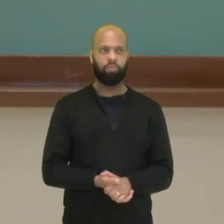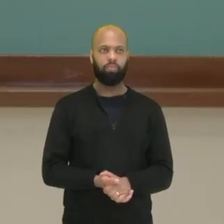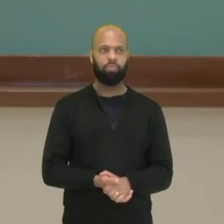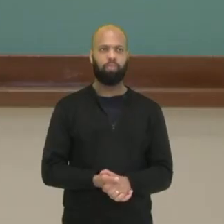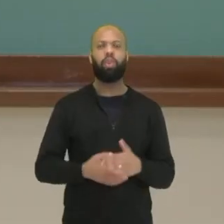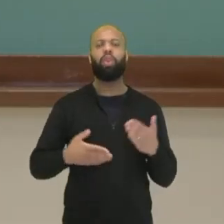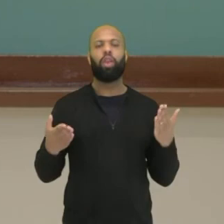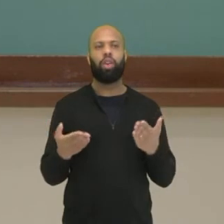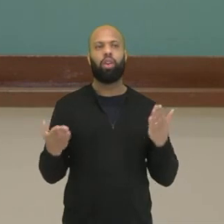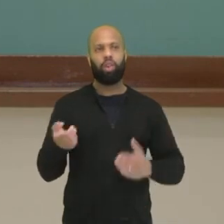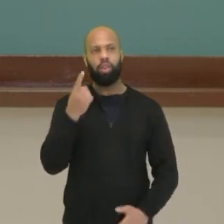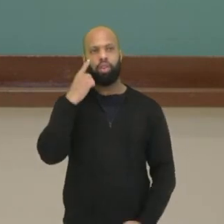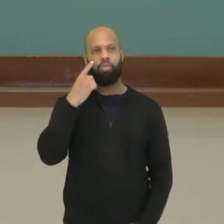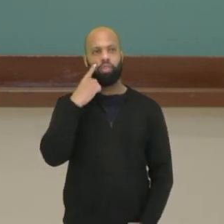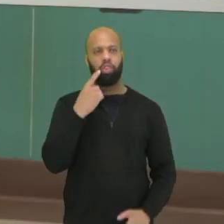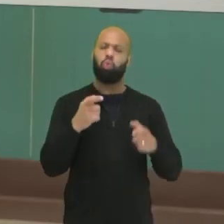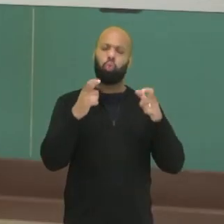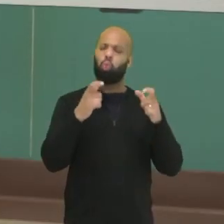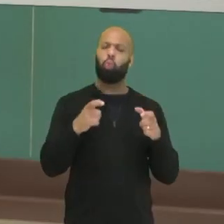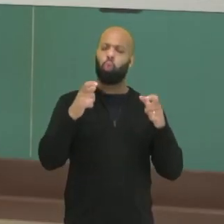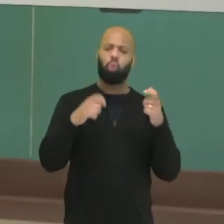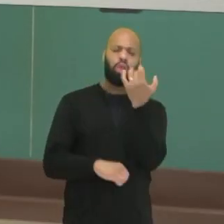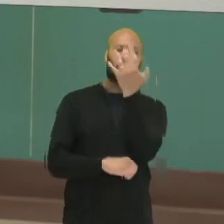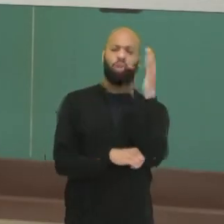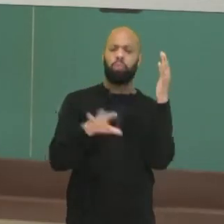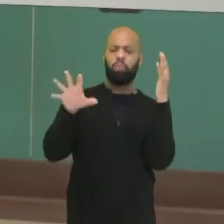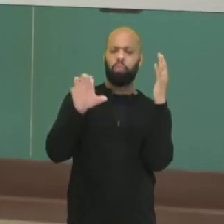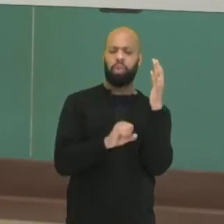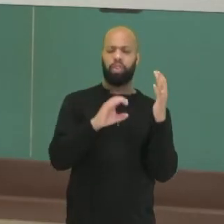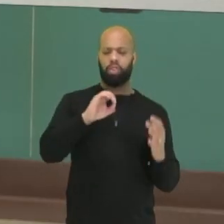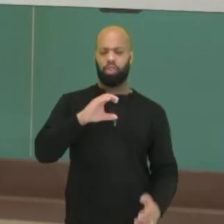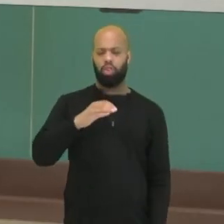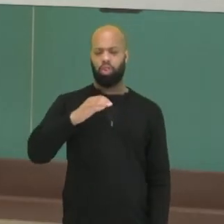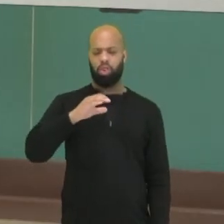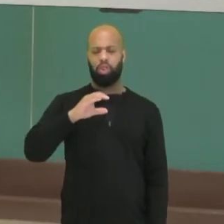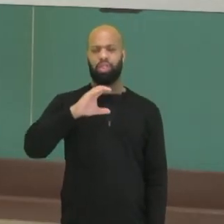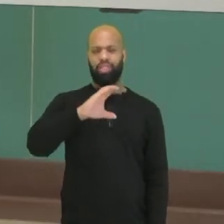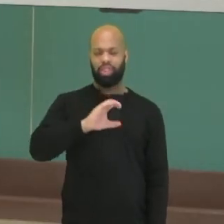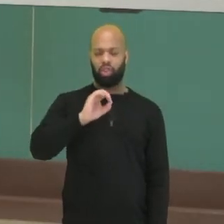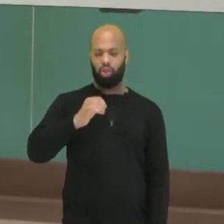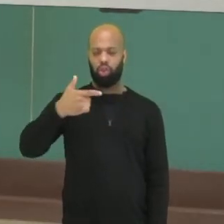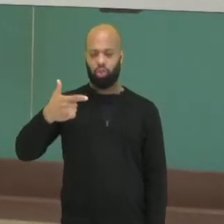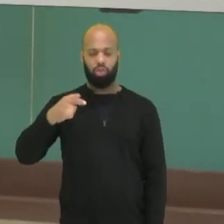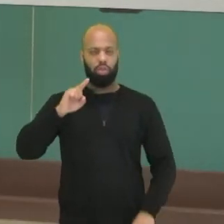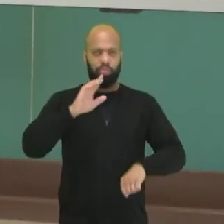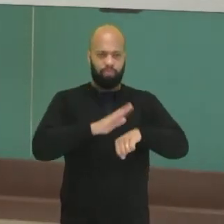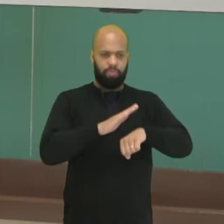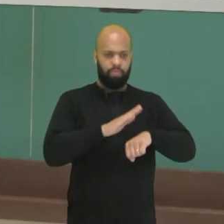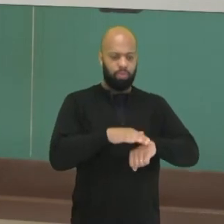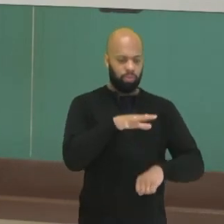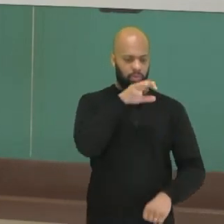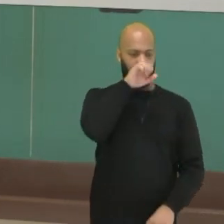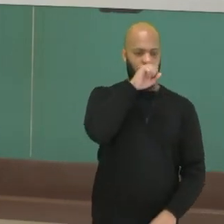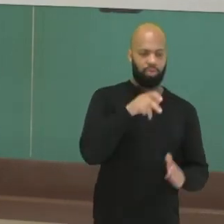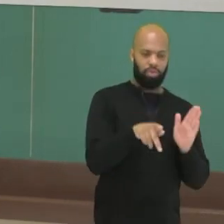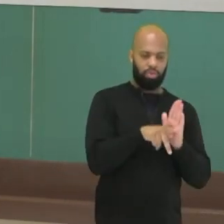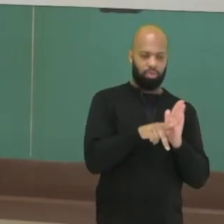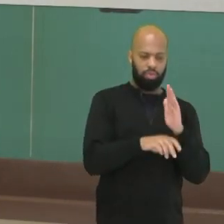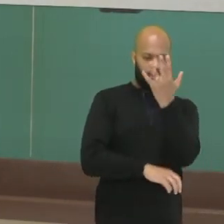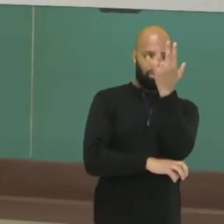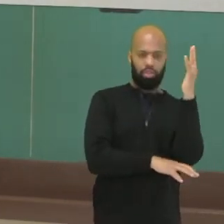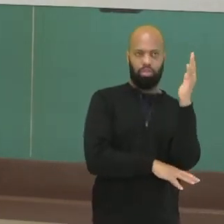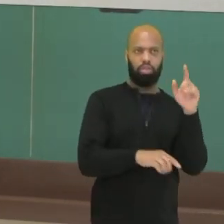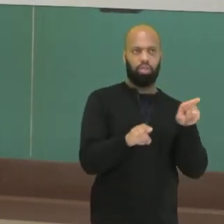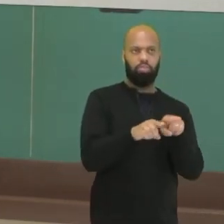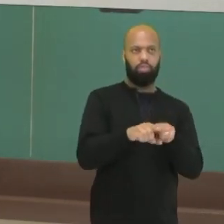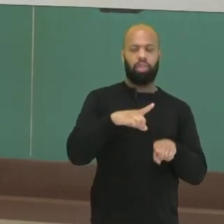Galera, vamos lá então. De onde vem esse gás carbônico? Vem do próprio processo de respiração da planta ou mesmo de micro-organismos presentes no sistema. Então, a